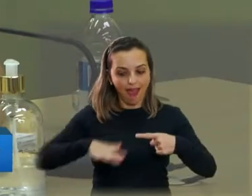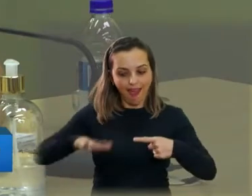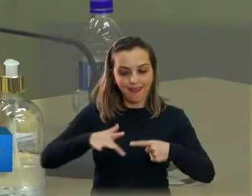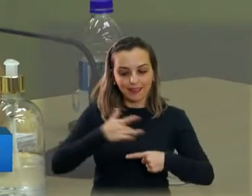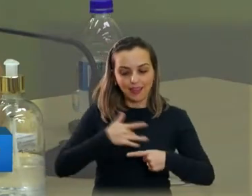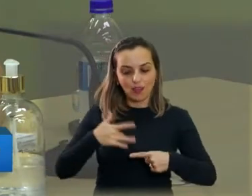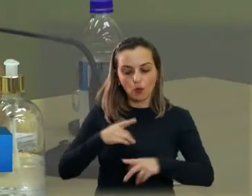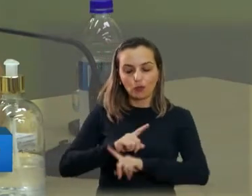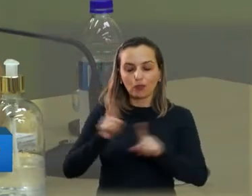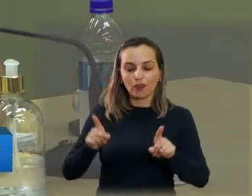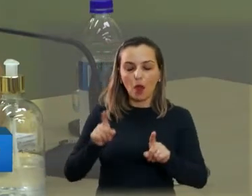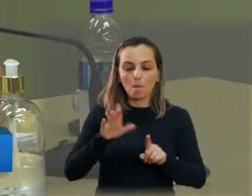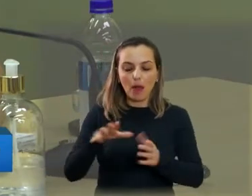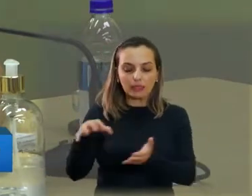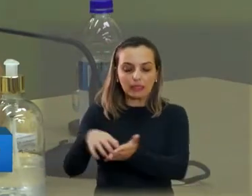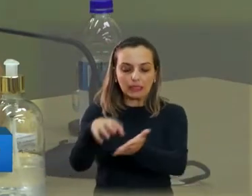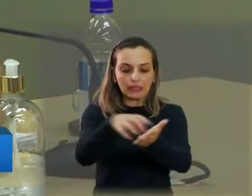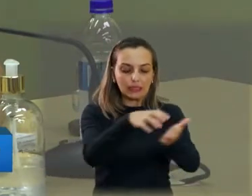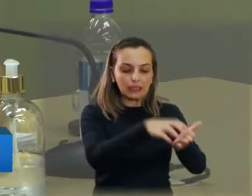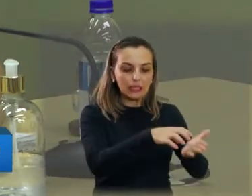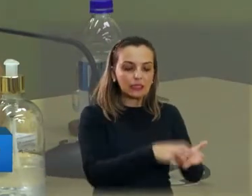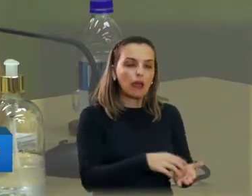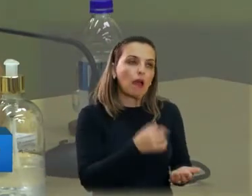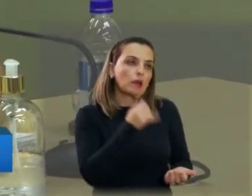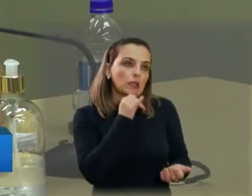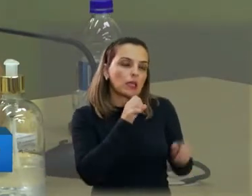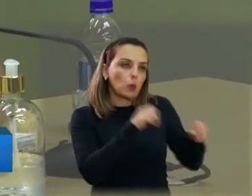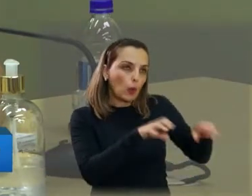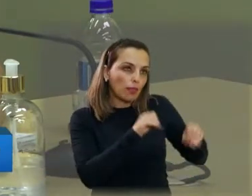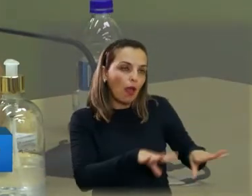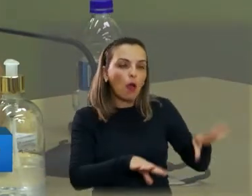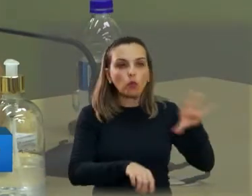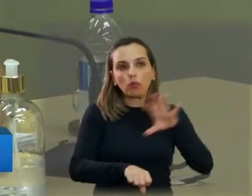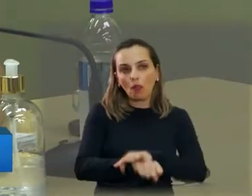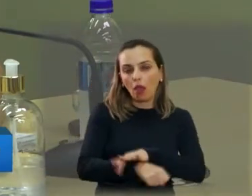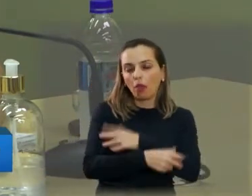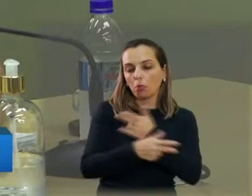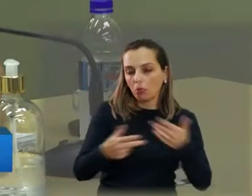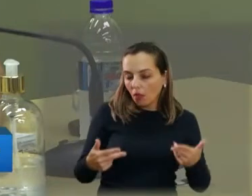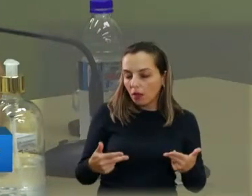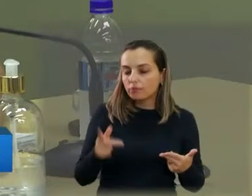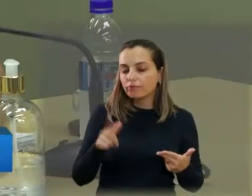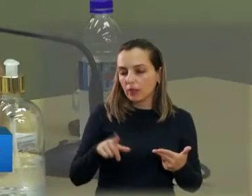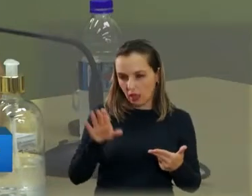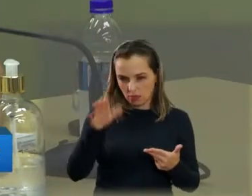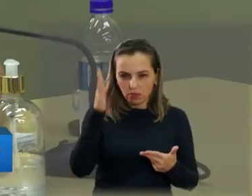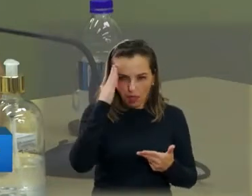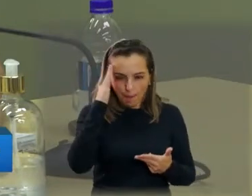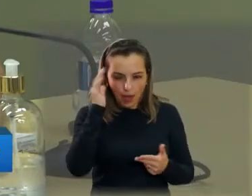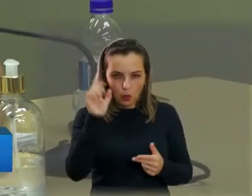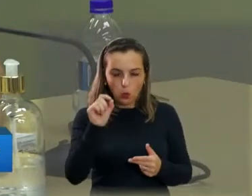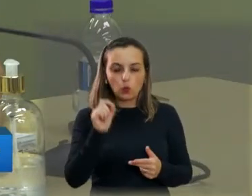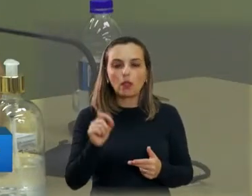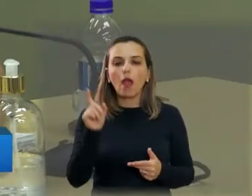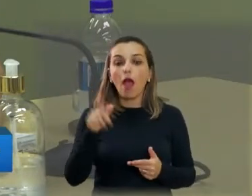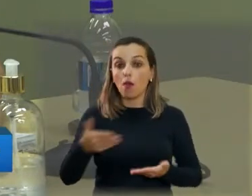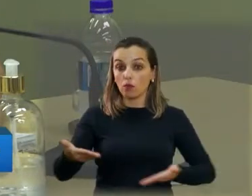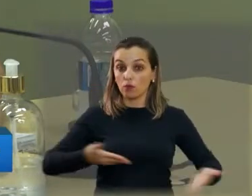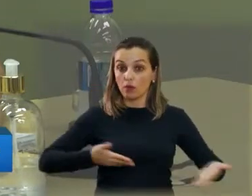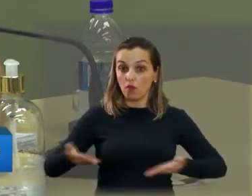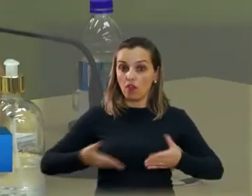está desafiando vários setores, educação, segurança. Para vocês terem uma ideia, os próprios serviços